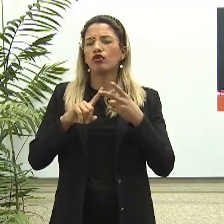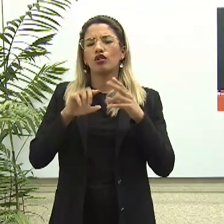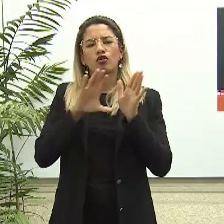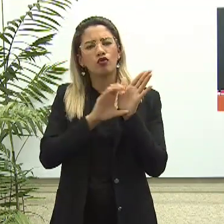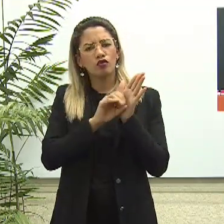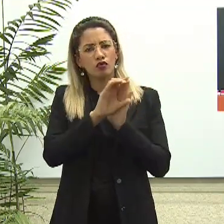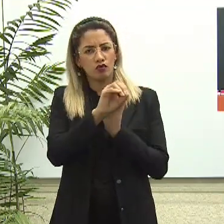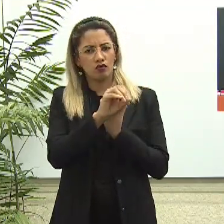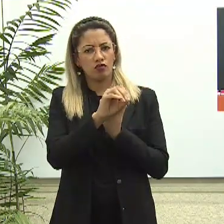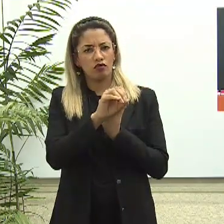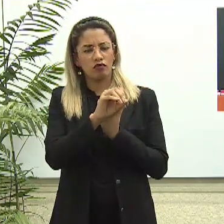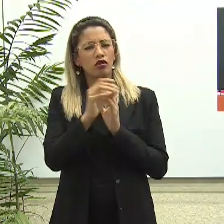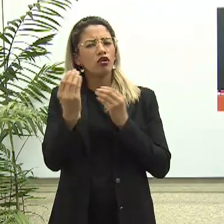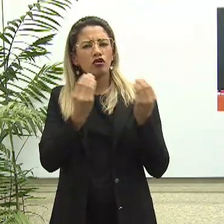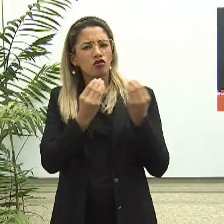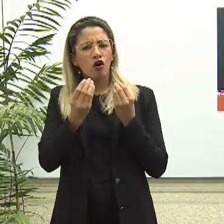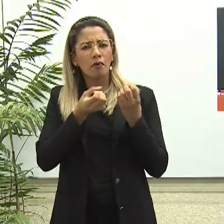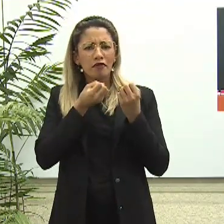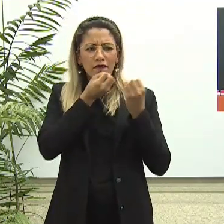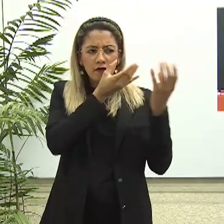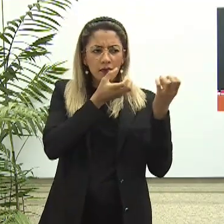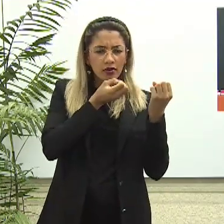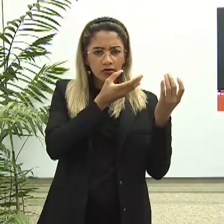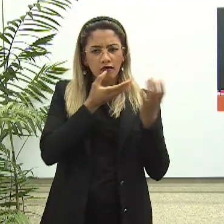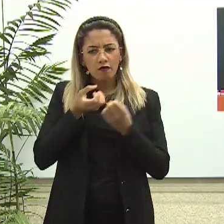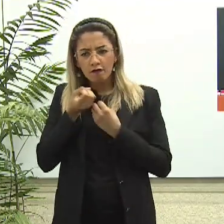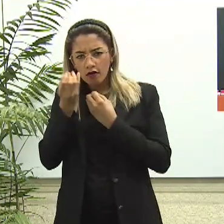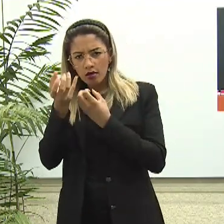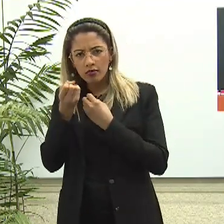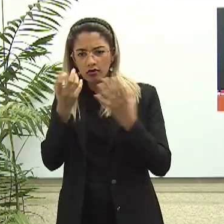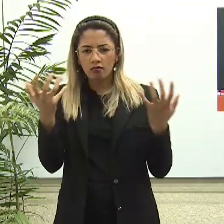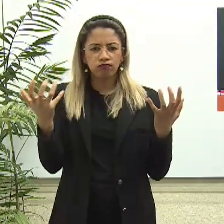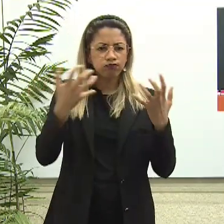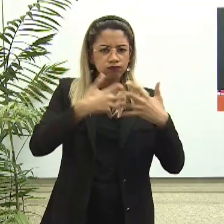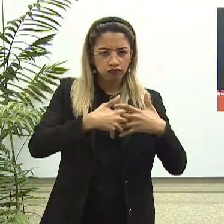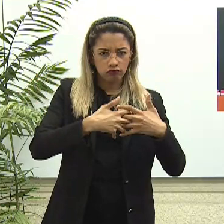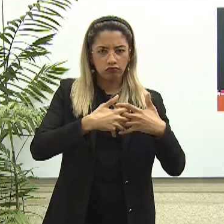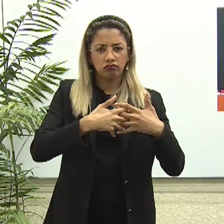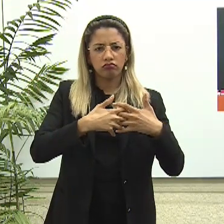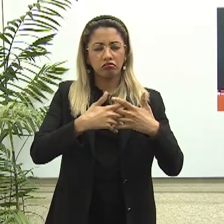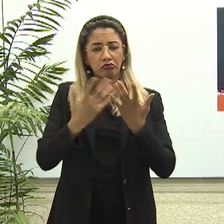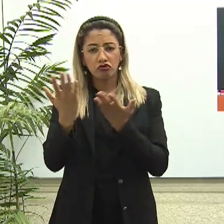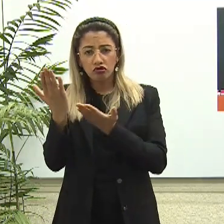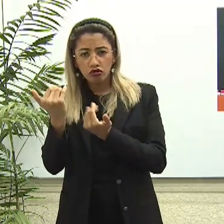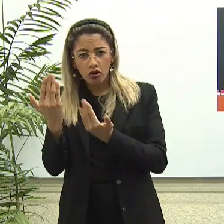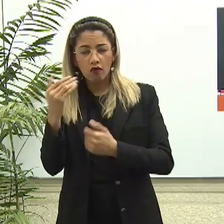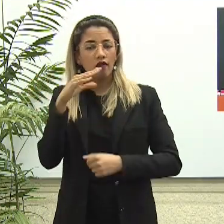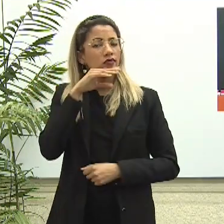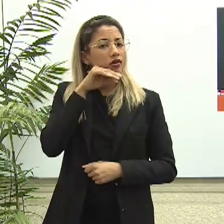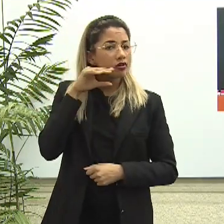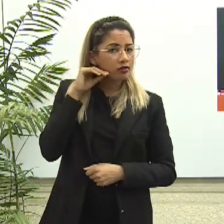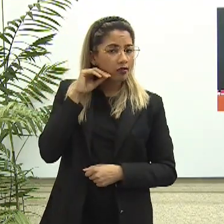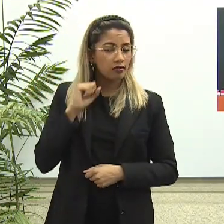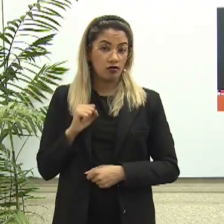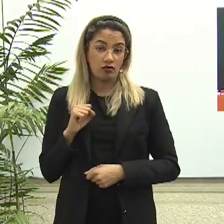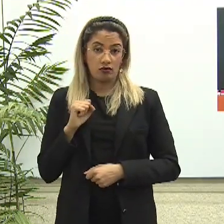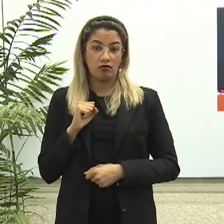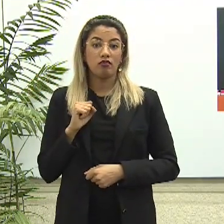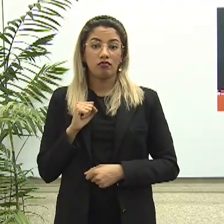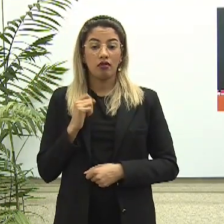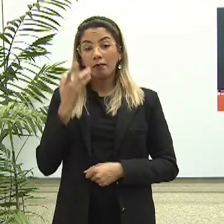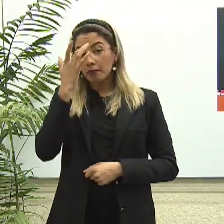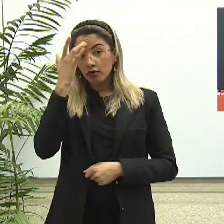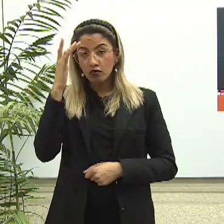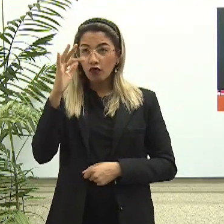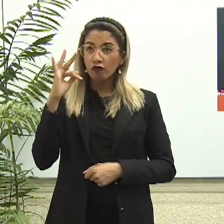de cruzamento eles estão fazendo com os dados que eles coletam dos nossos adolescentes das nossas crianças daqueles que um dia